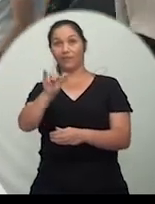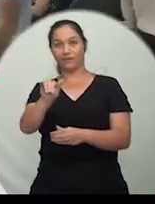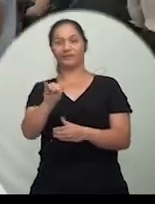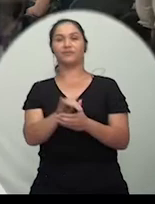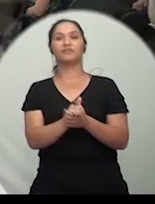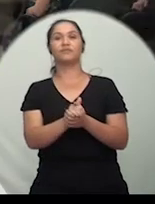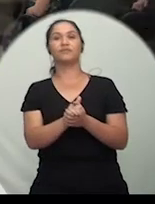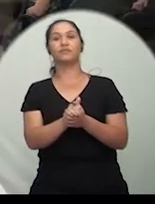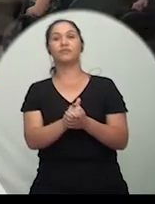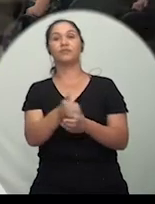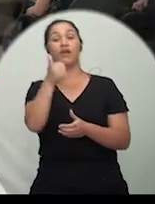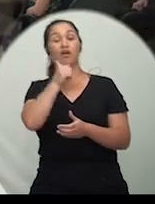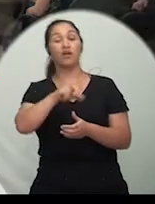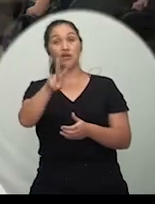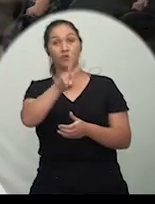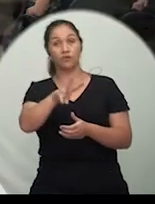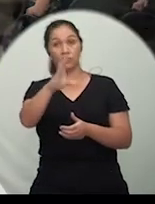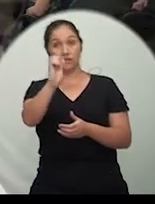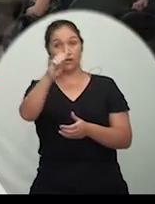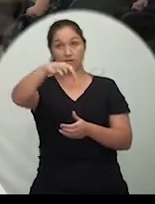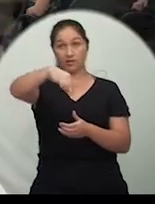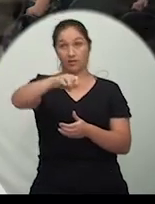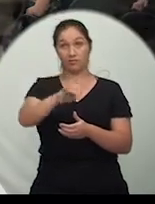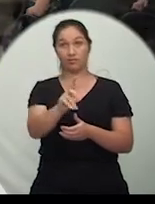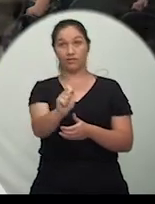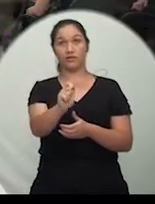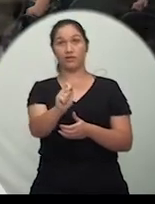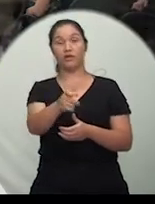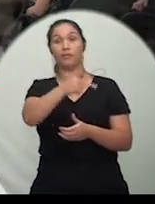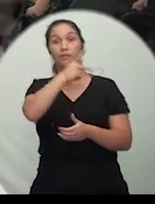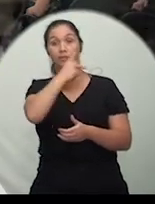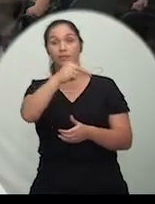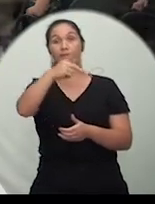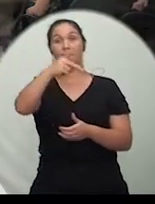Vereadora Camila Nascimento, PSD.